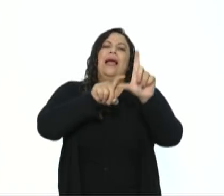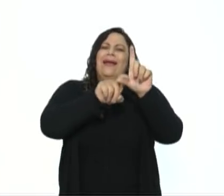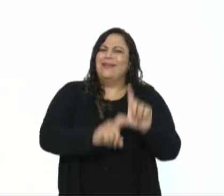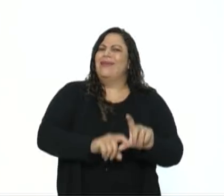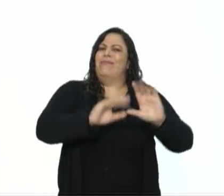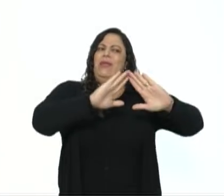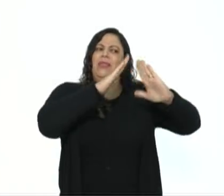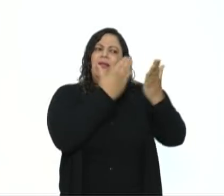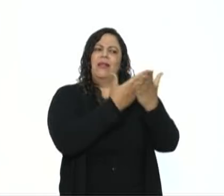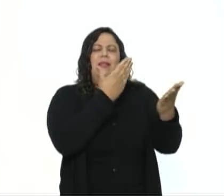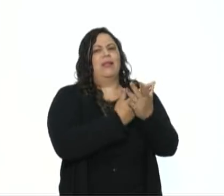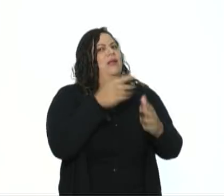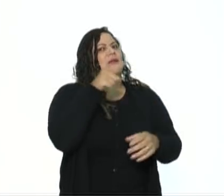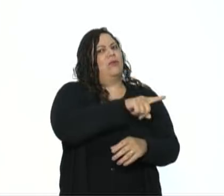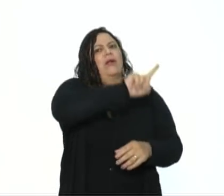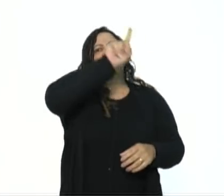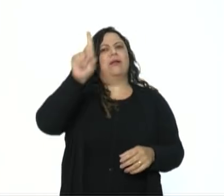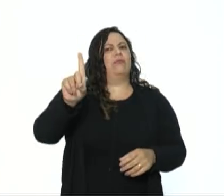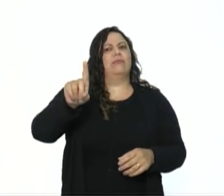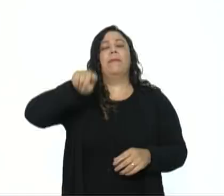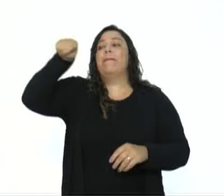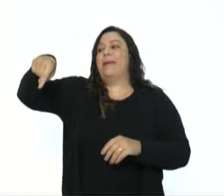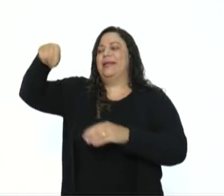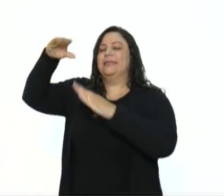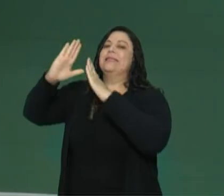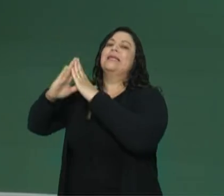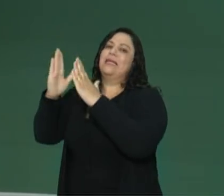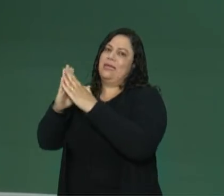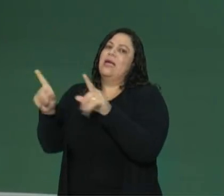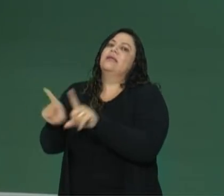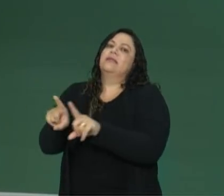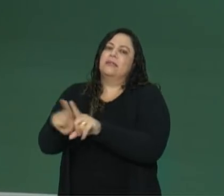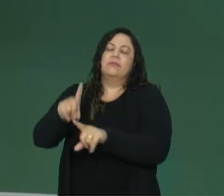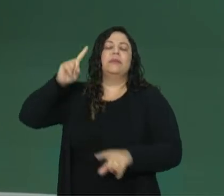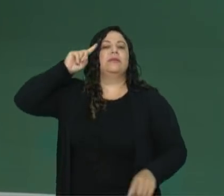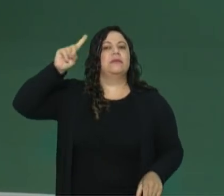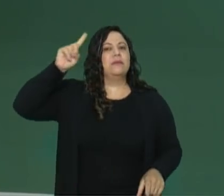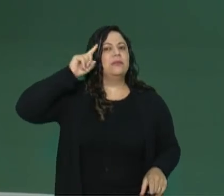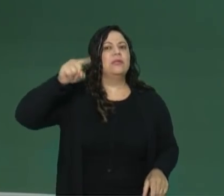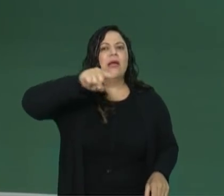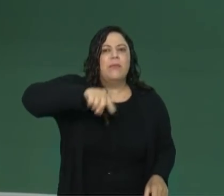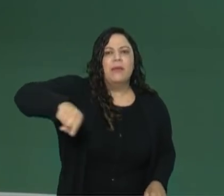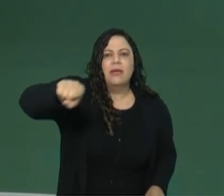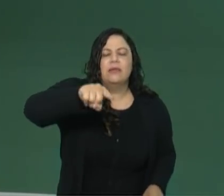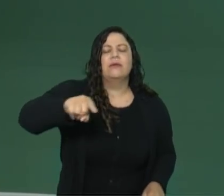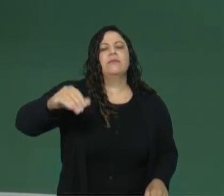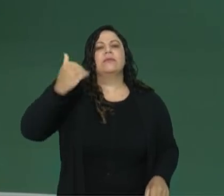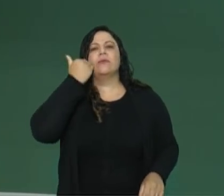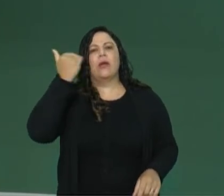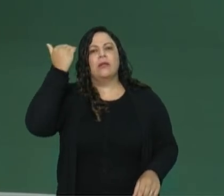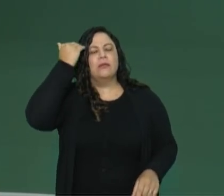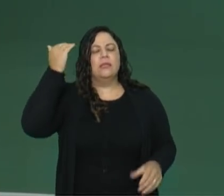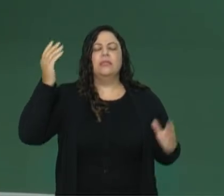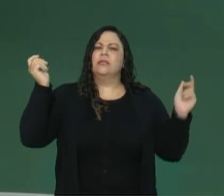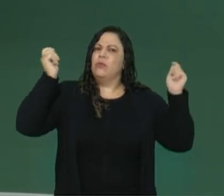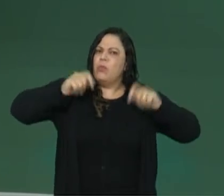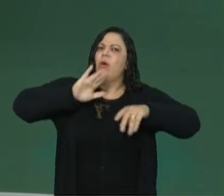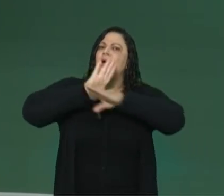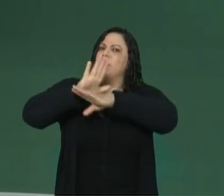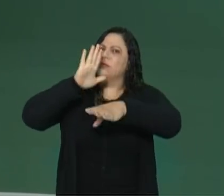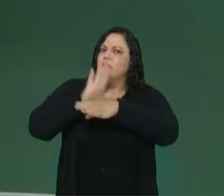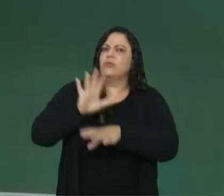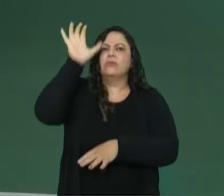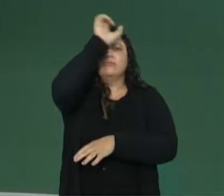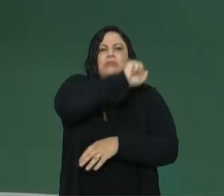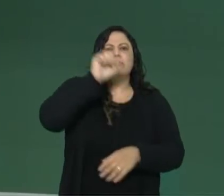dentro de casa e no seu dia a dia. Aqui, para o adolescente, você pode ajudar, então, nesse sentido. Está